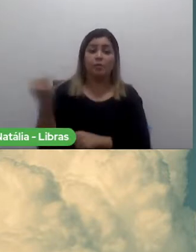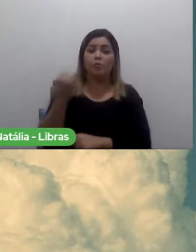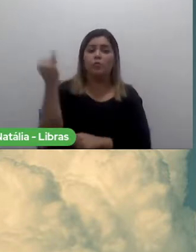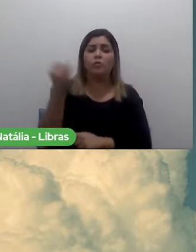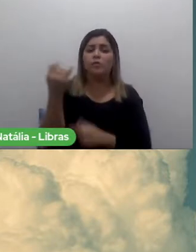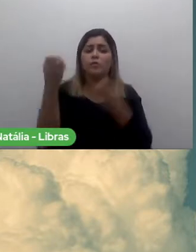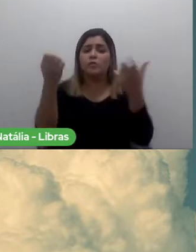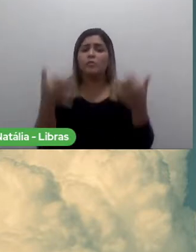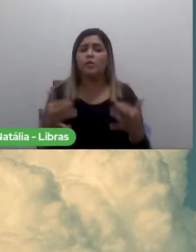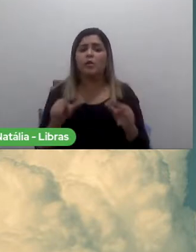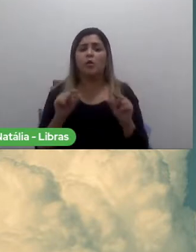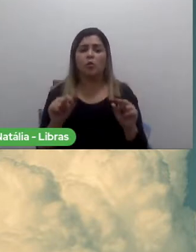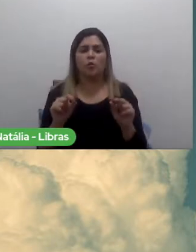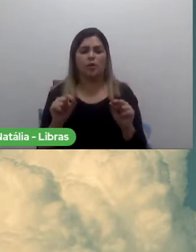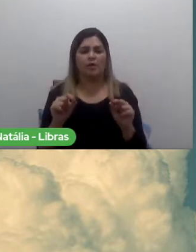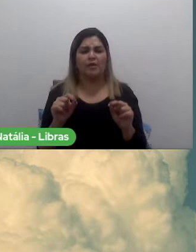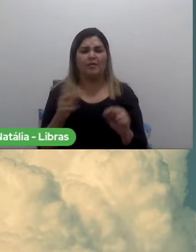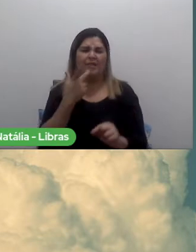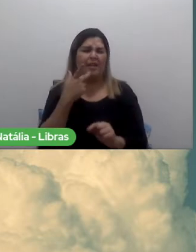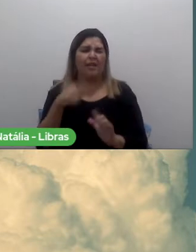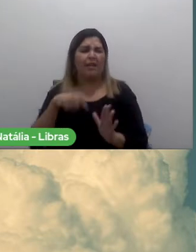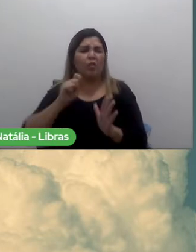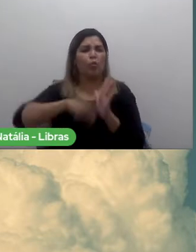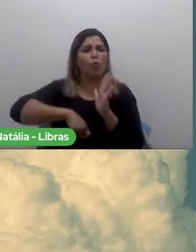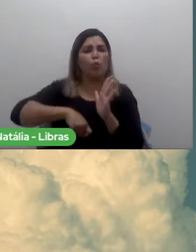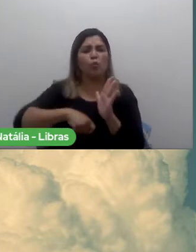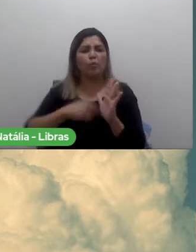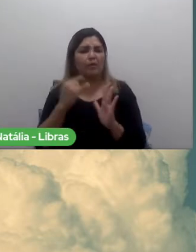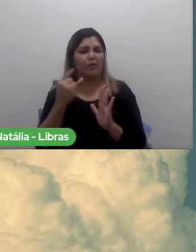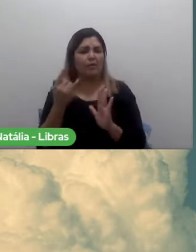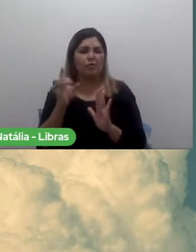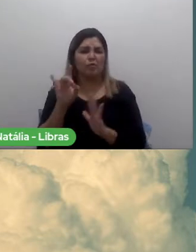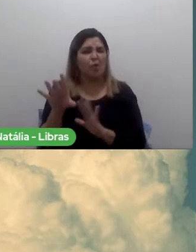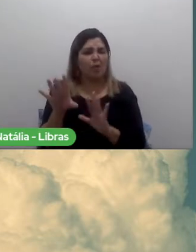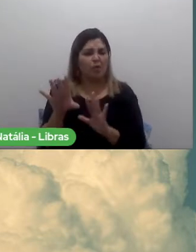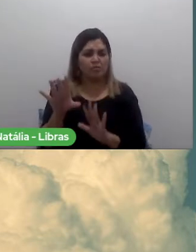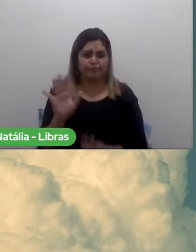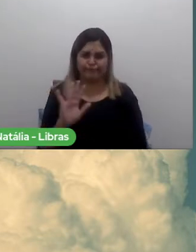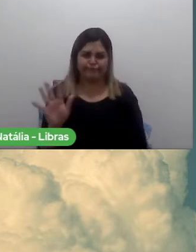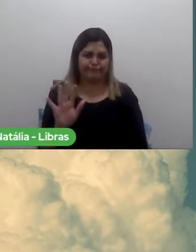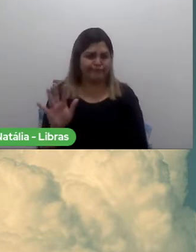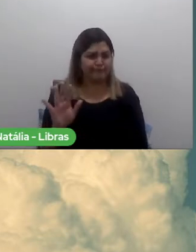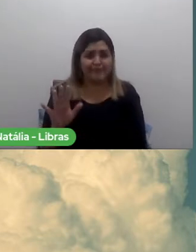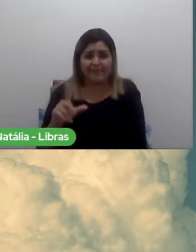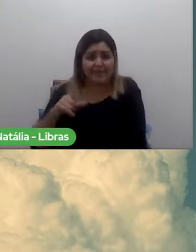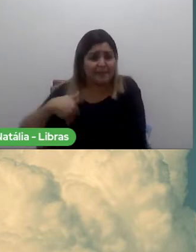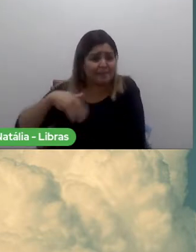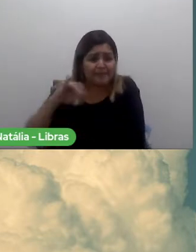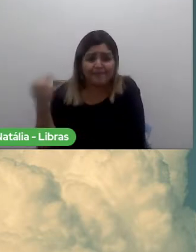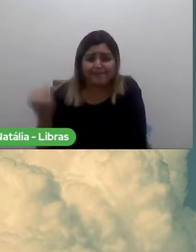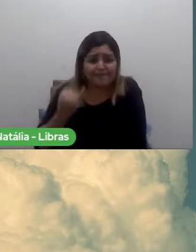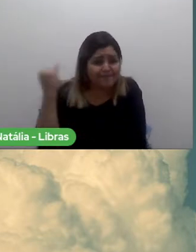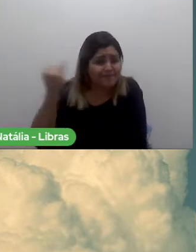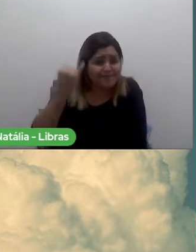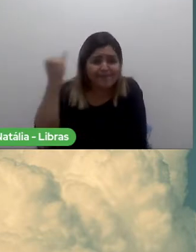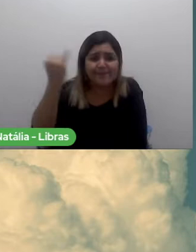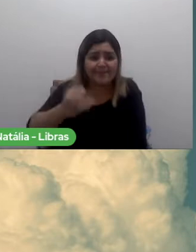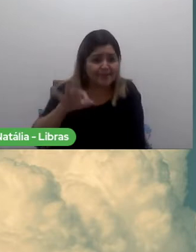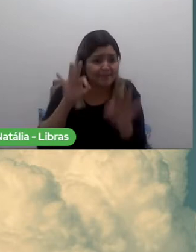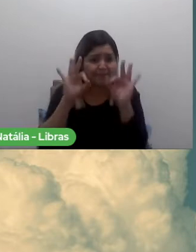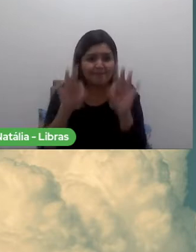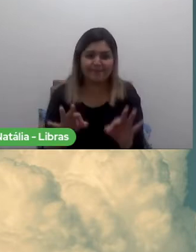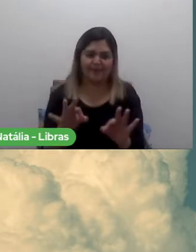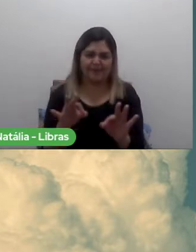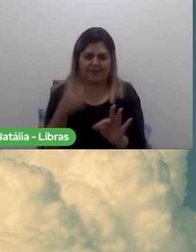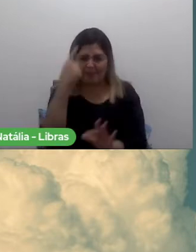seguinte, é uma documentação, é só mais uma documentação. É muito mais do que isso. Tá? Se fosse só